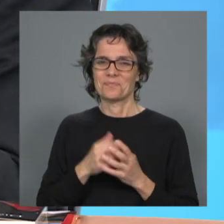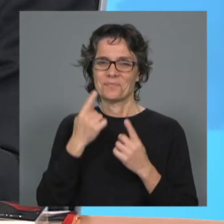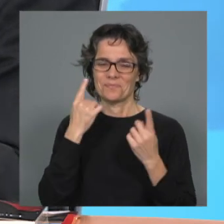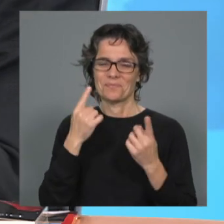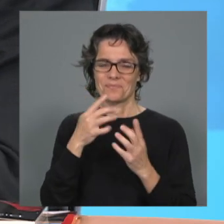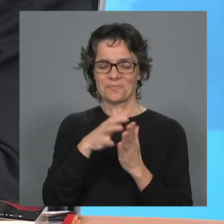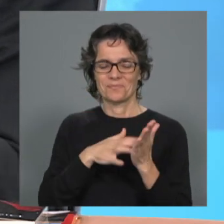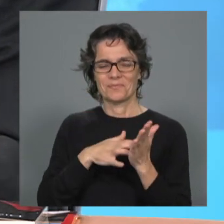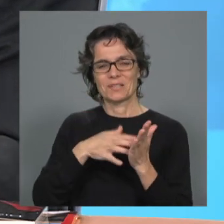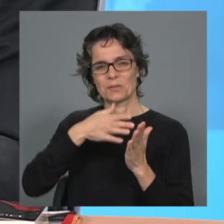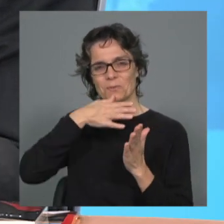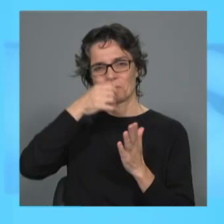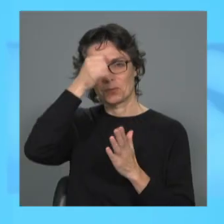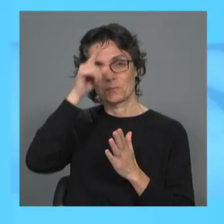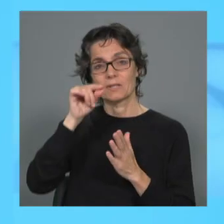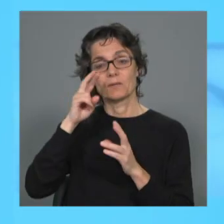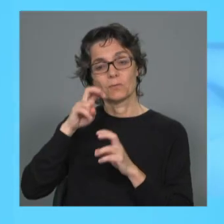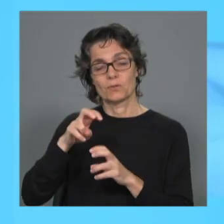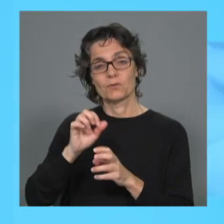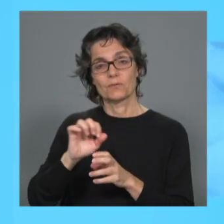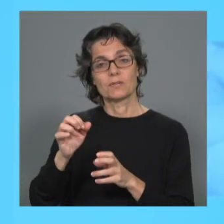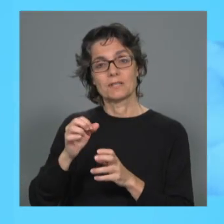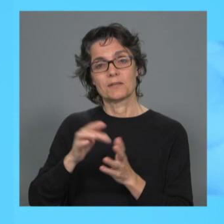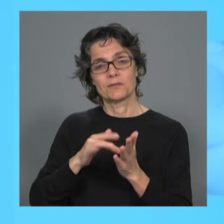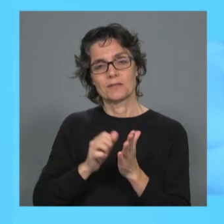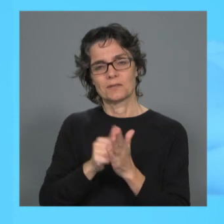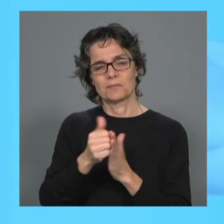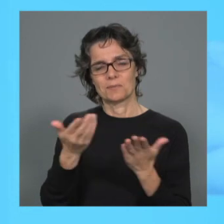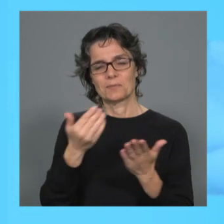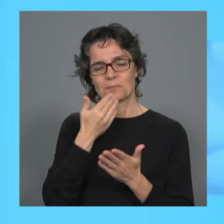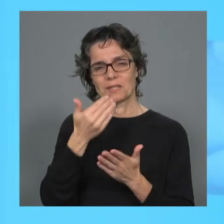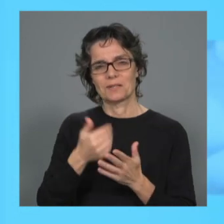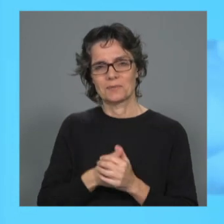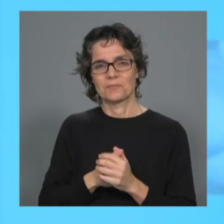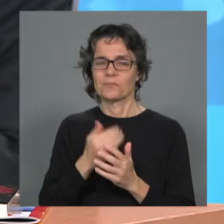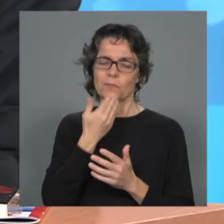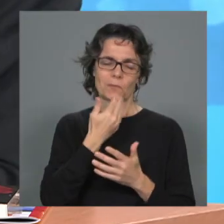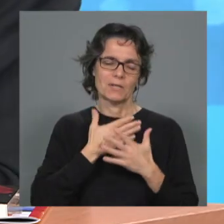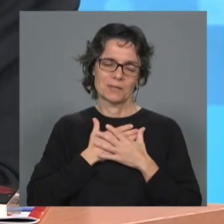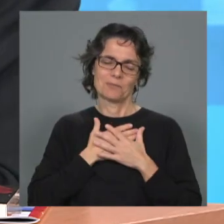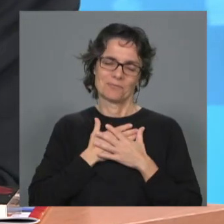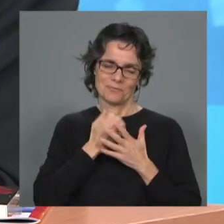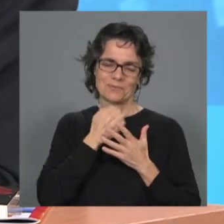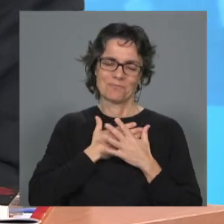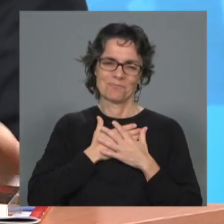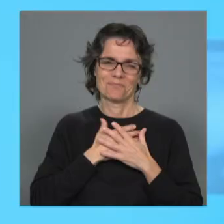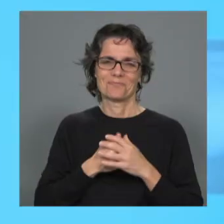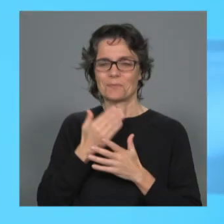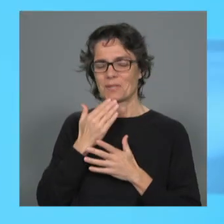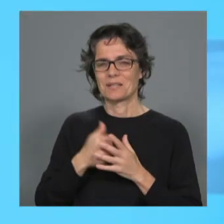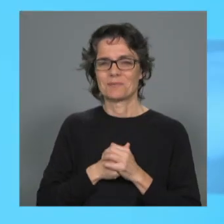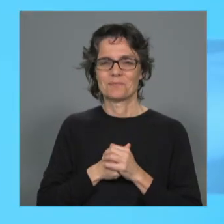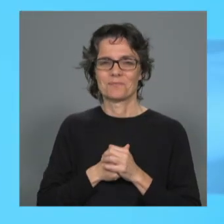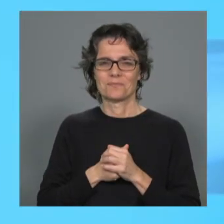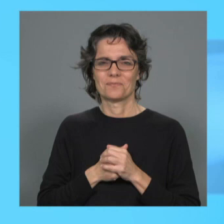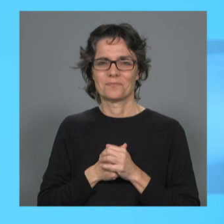liturgia de domingo e o estudo que vai desenvolvendo em torno dos livros da Bíblia. Muito obrigado. Então, amanhã é um prazer fazer isso. Muito obrigado. Fica